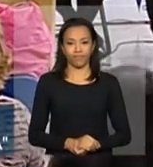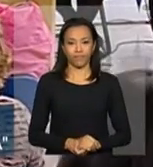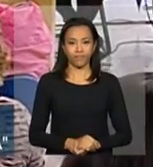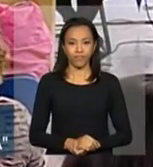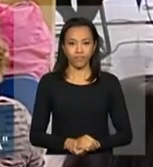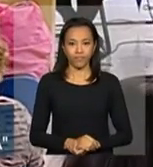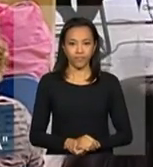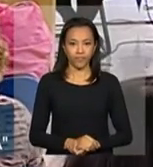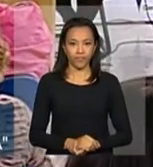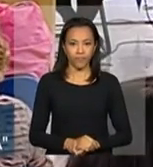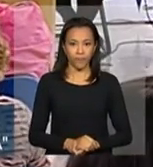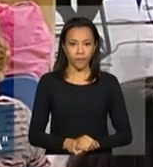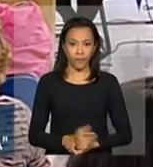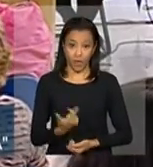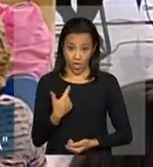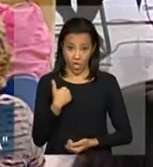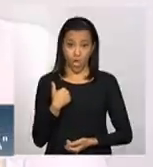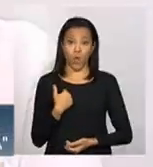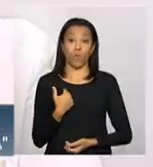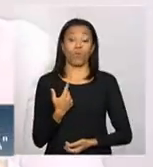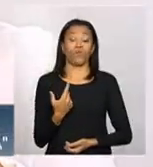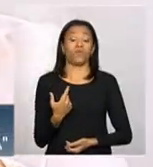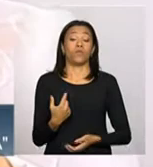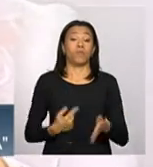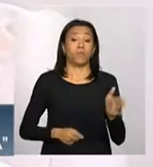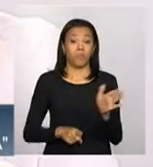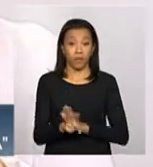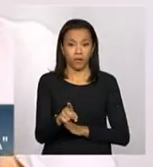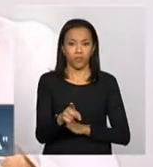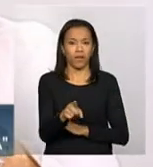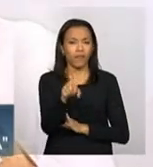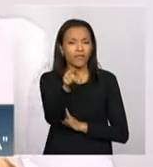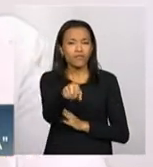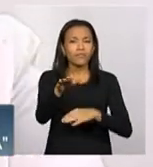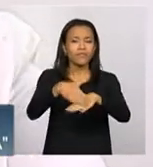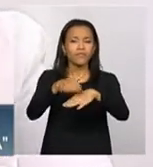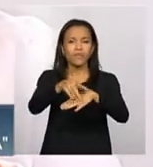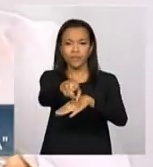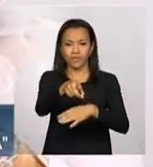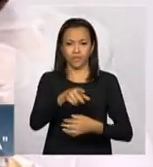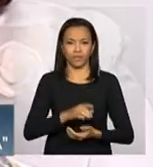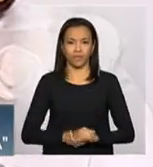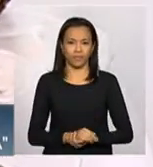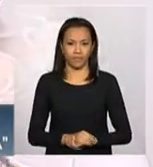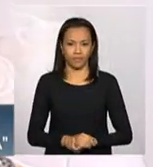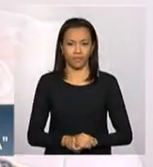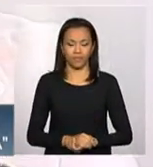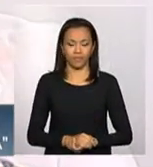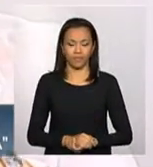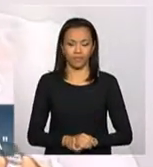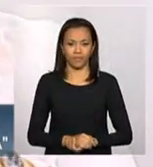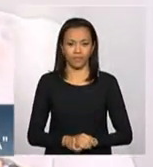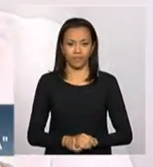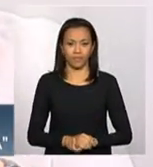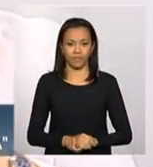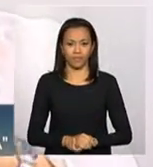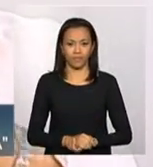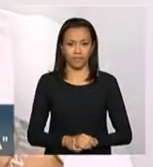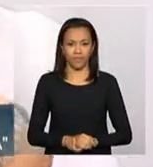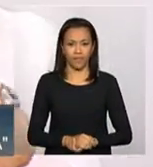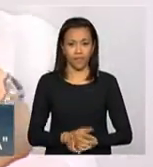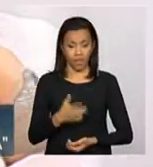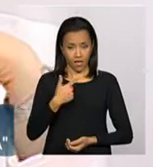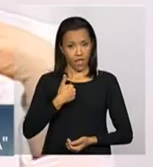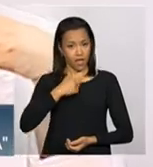É, eu fiz a pergunta, alguém quer responder? Helena disse, você. É, assim, é,